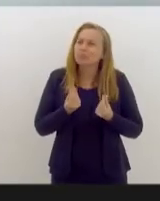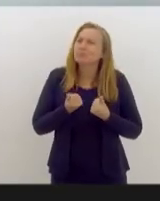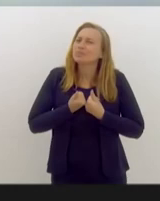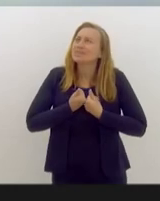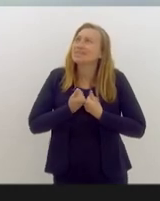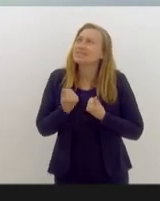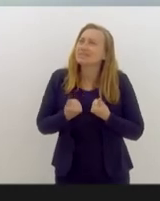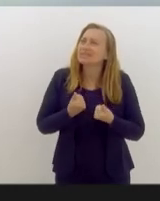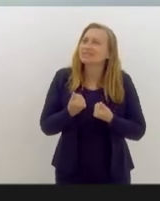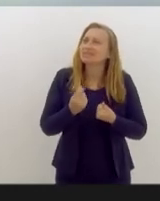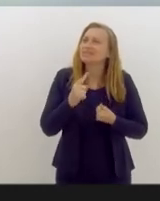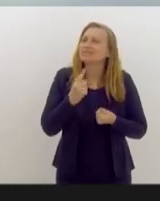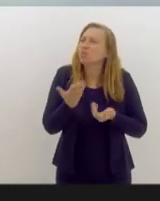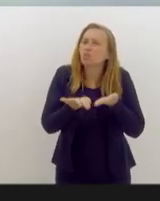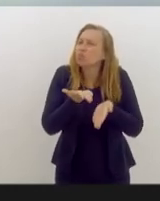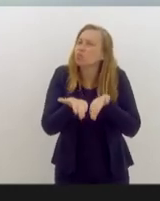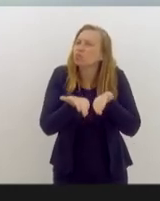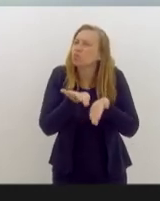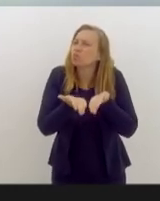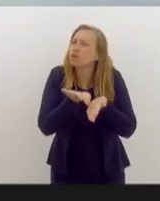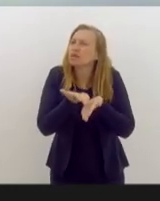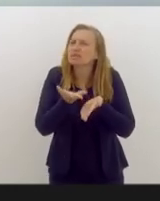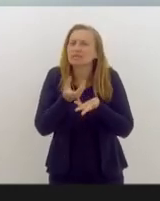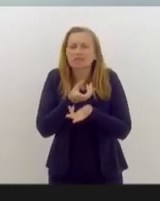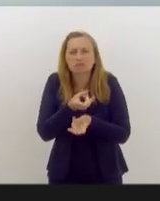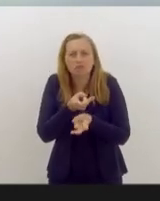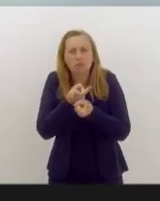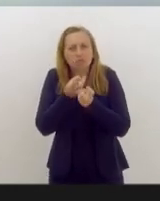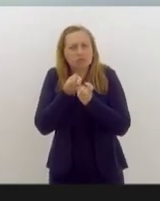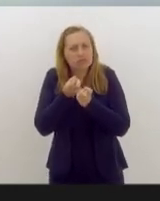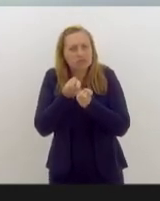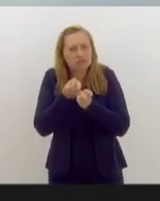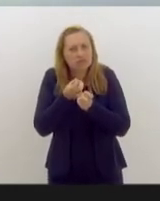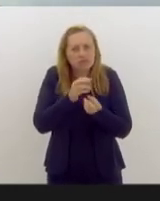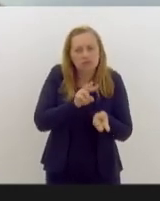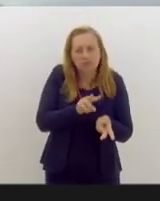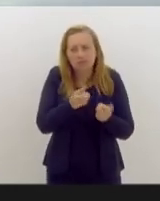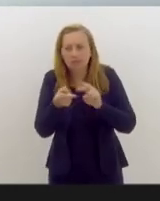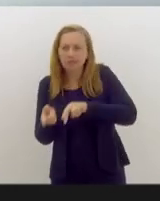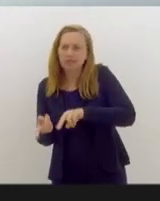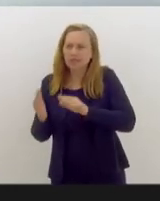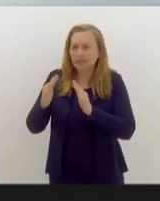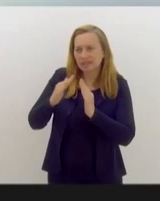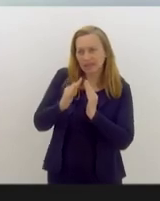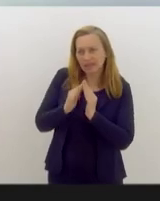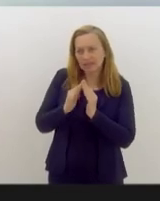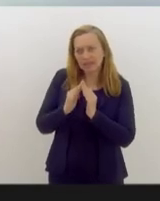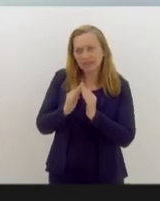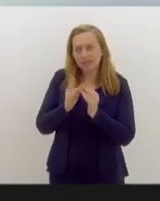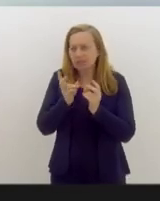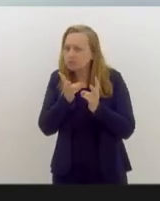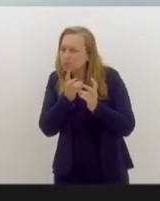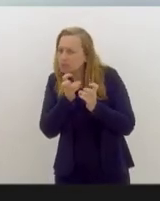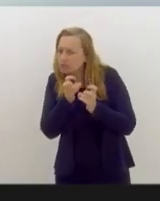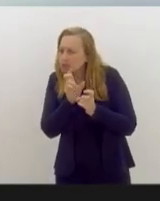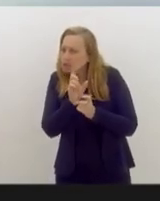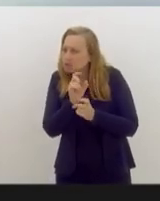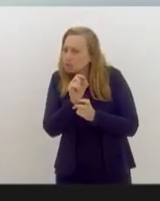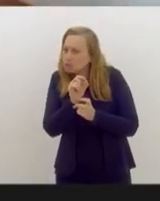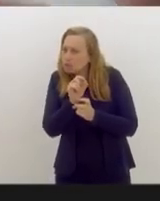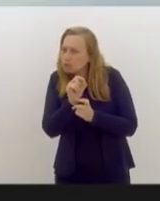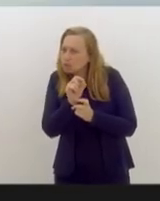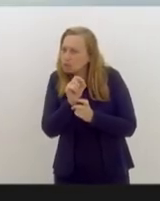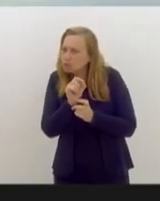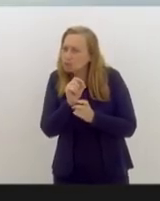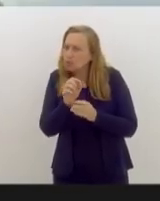bastante não cuidadosa. Se a gente olhar o anexo que eles encaminharam a essa casa, Flávio, a gente verifica que